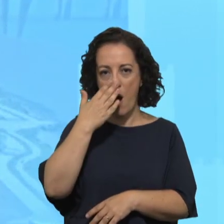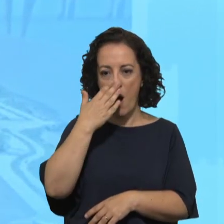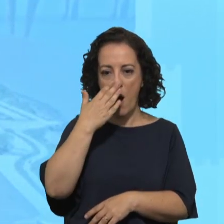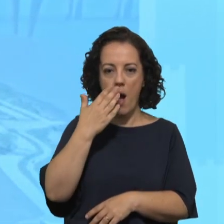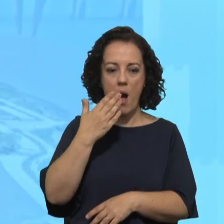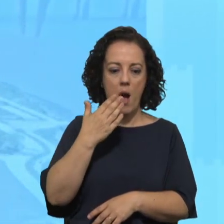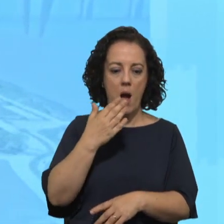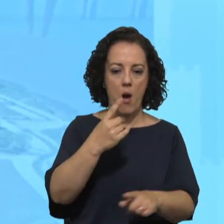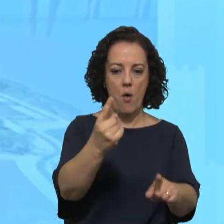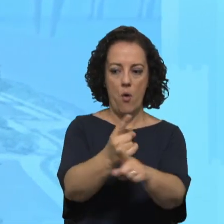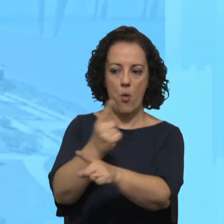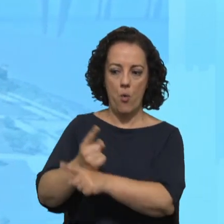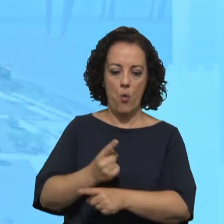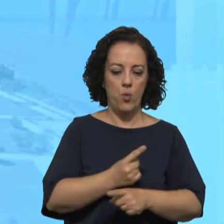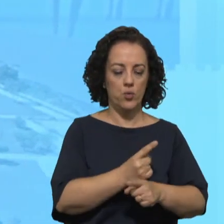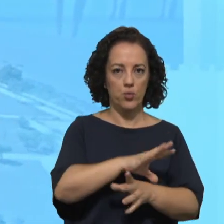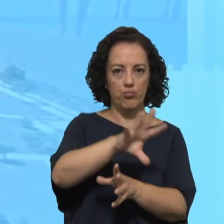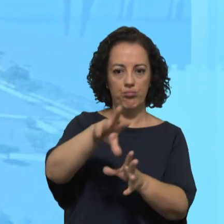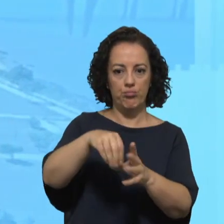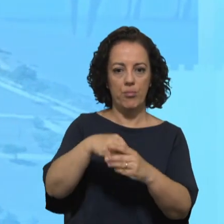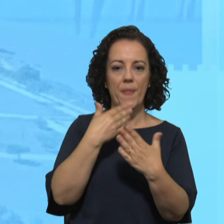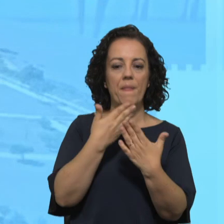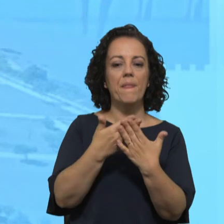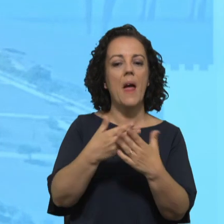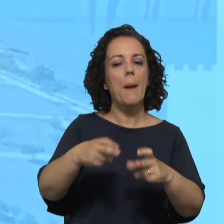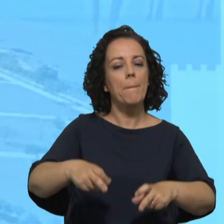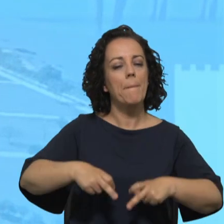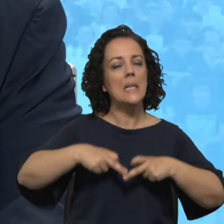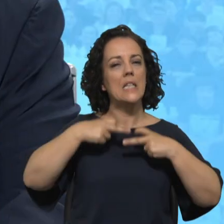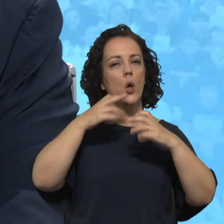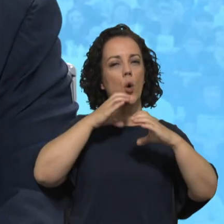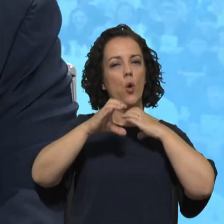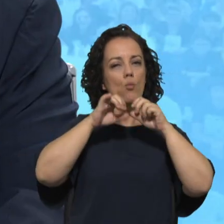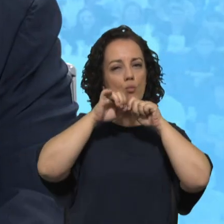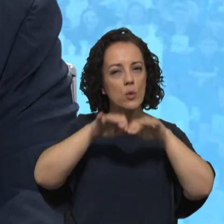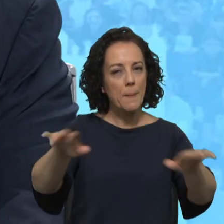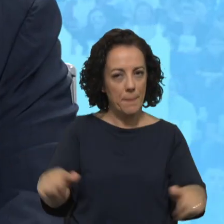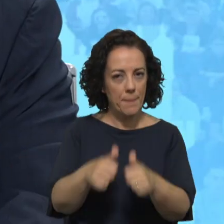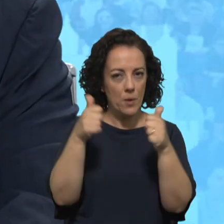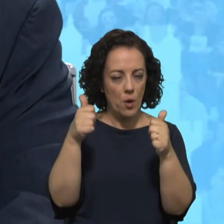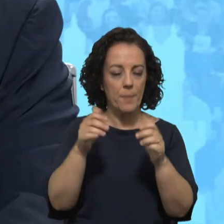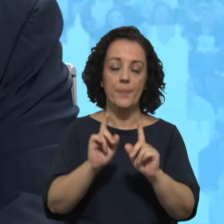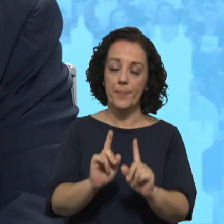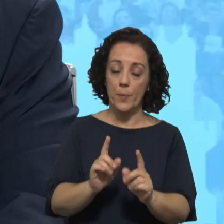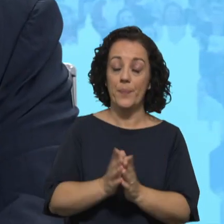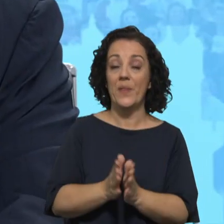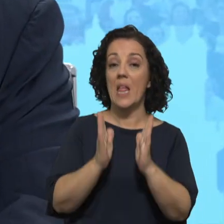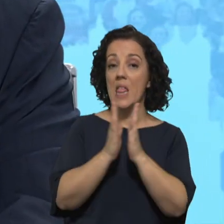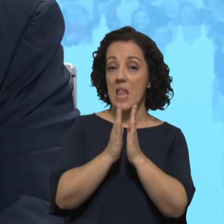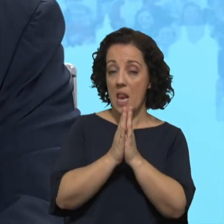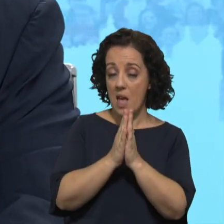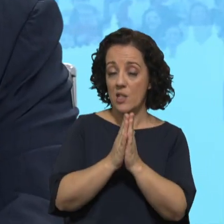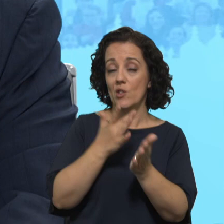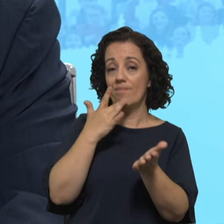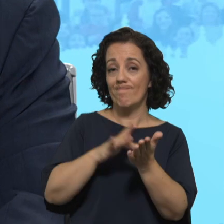estes atos mais ricos na sua comunicação e eficazes? Sabe, a liturgia da Igreja tem de